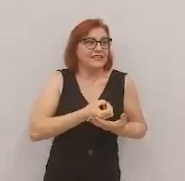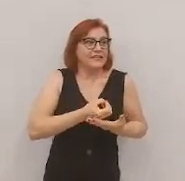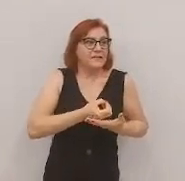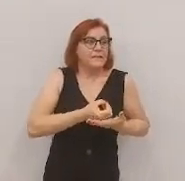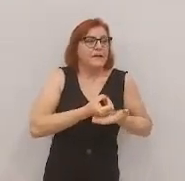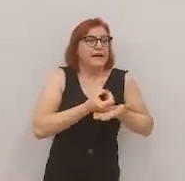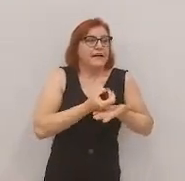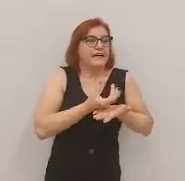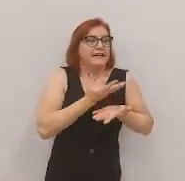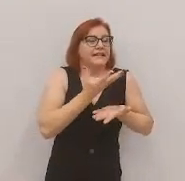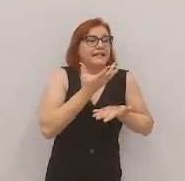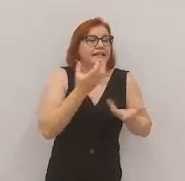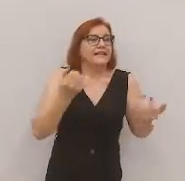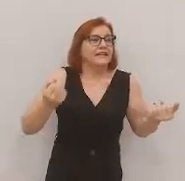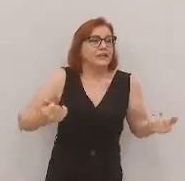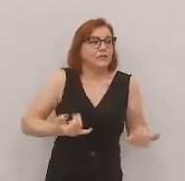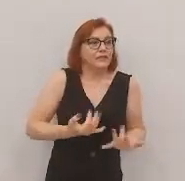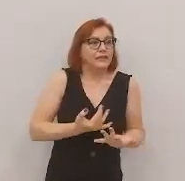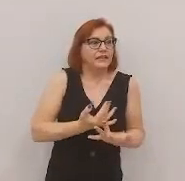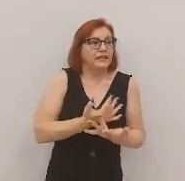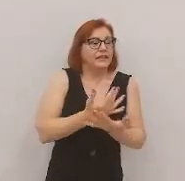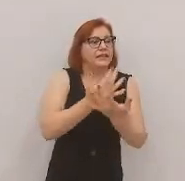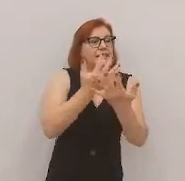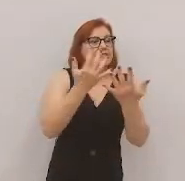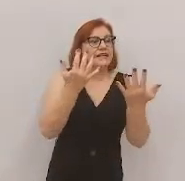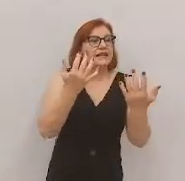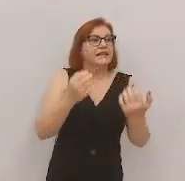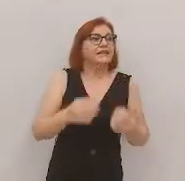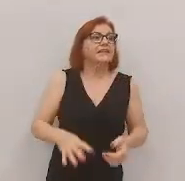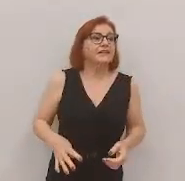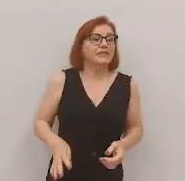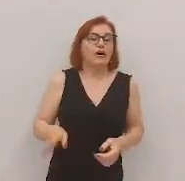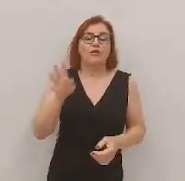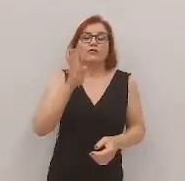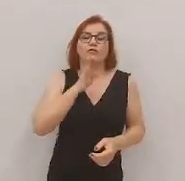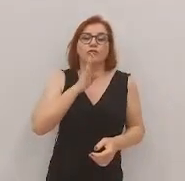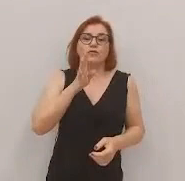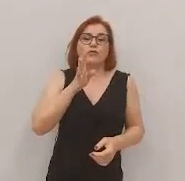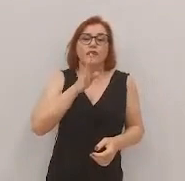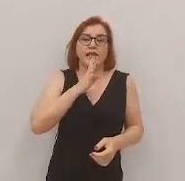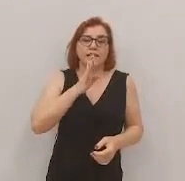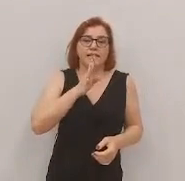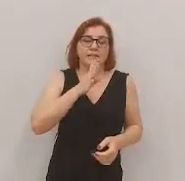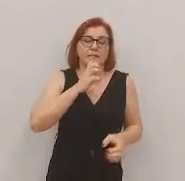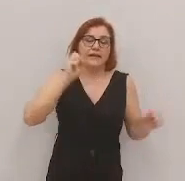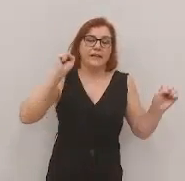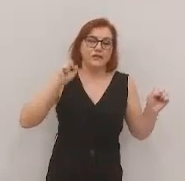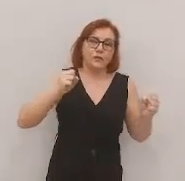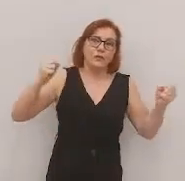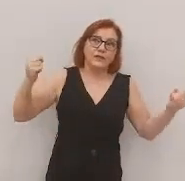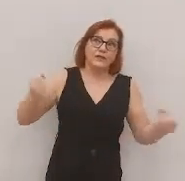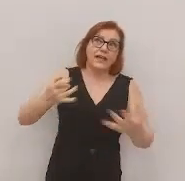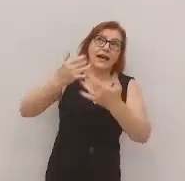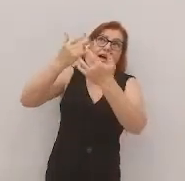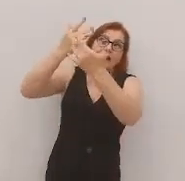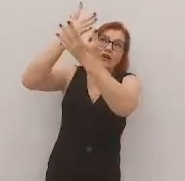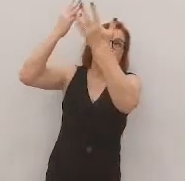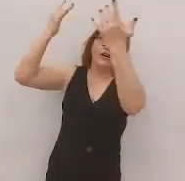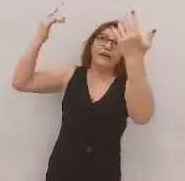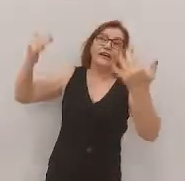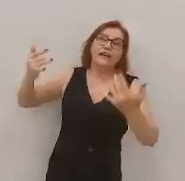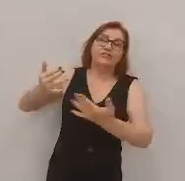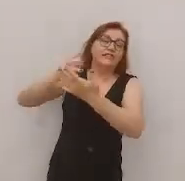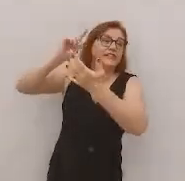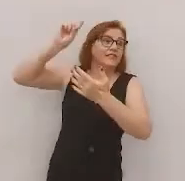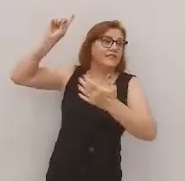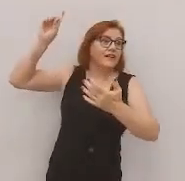corações para a iluminação do conhecimento da